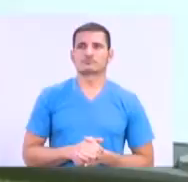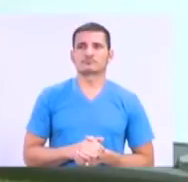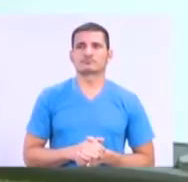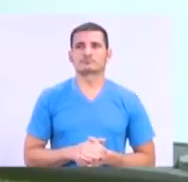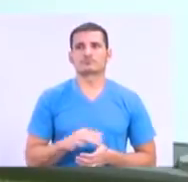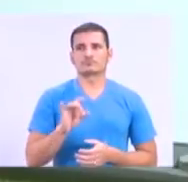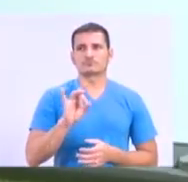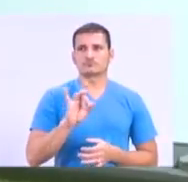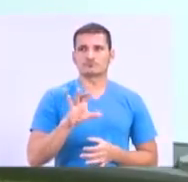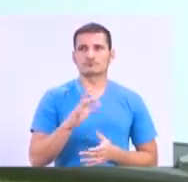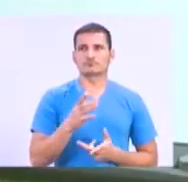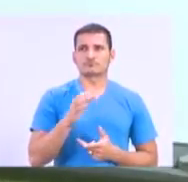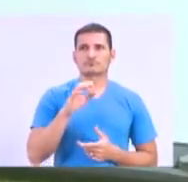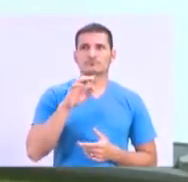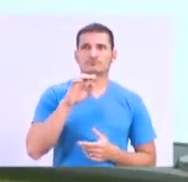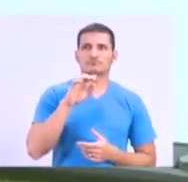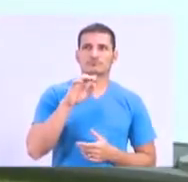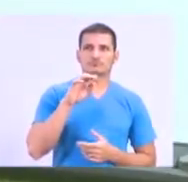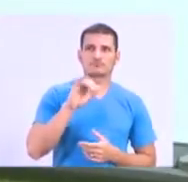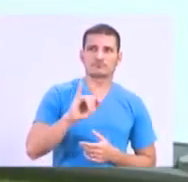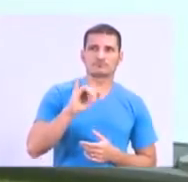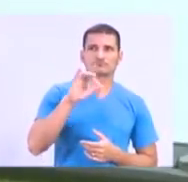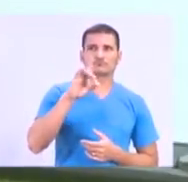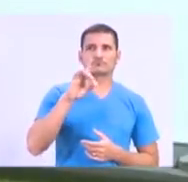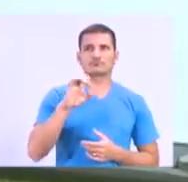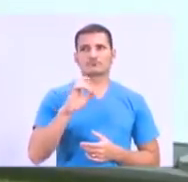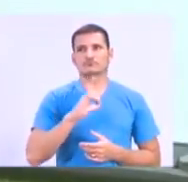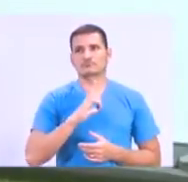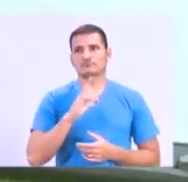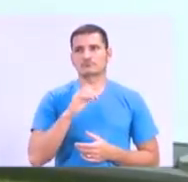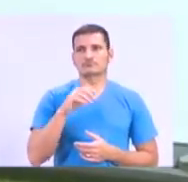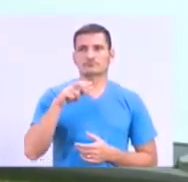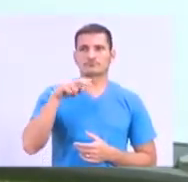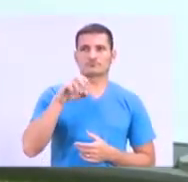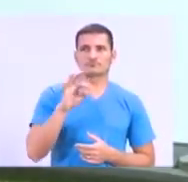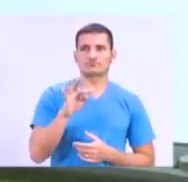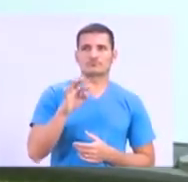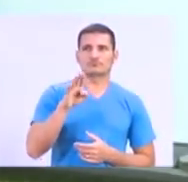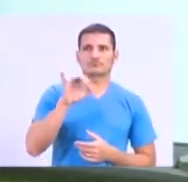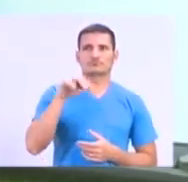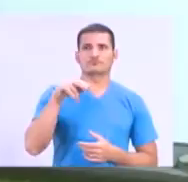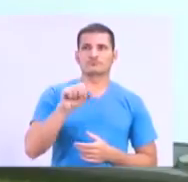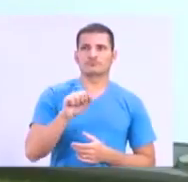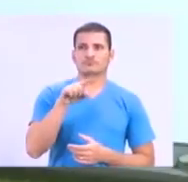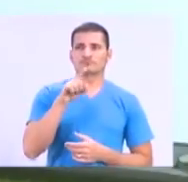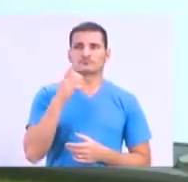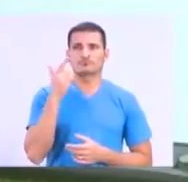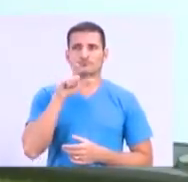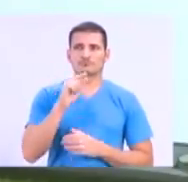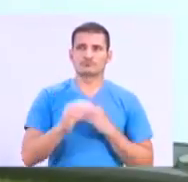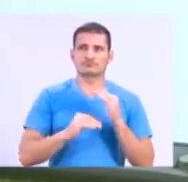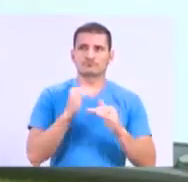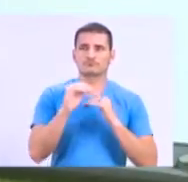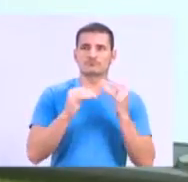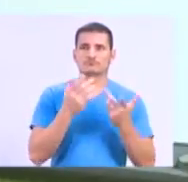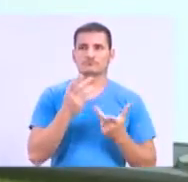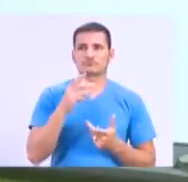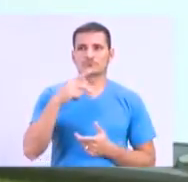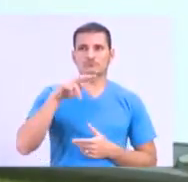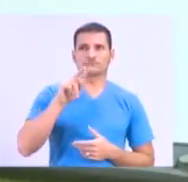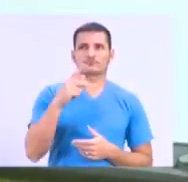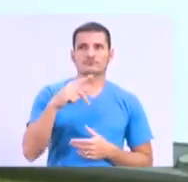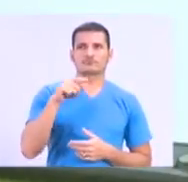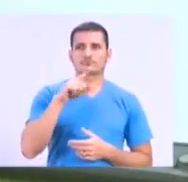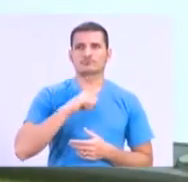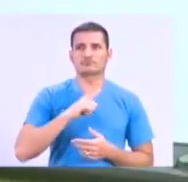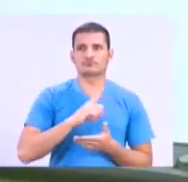dos recursos que a IDE tem, né? Como NetBeans, né? Você consegue desenvolver PHP utilizando NetBeans. Só que você tem